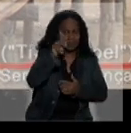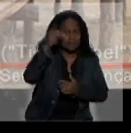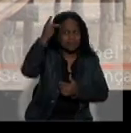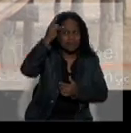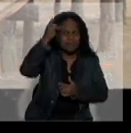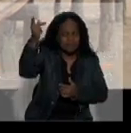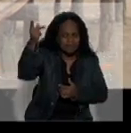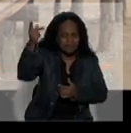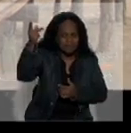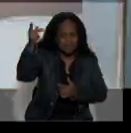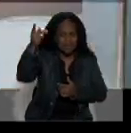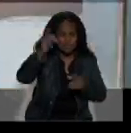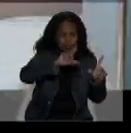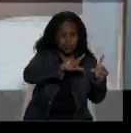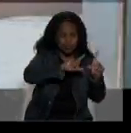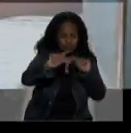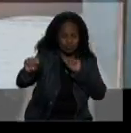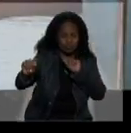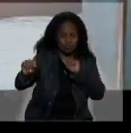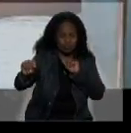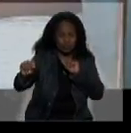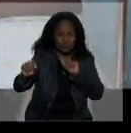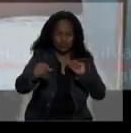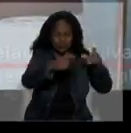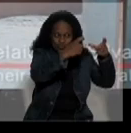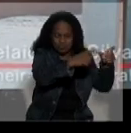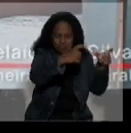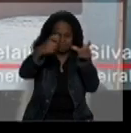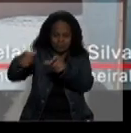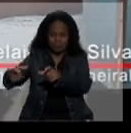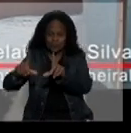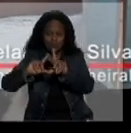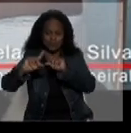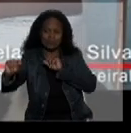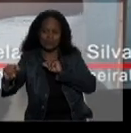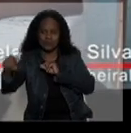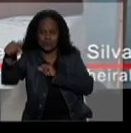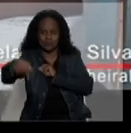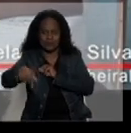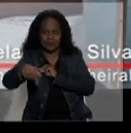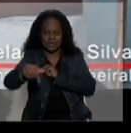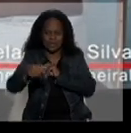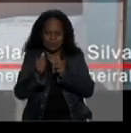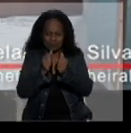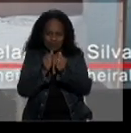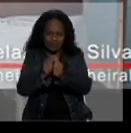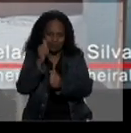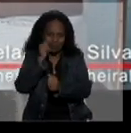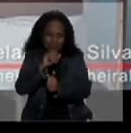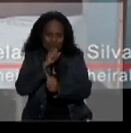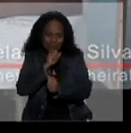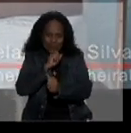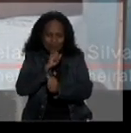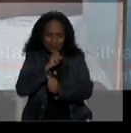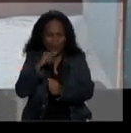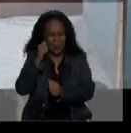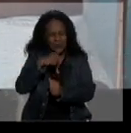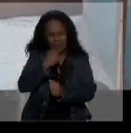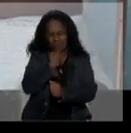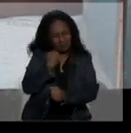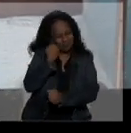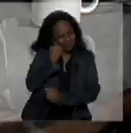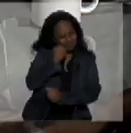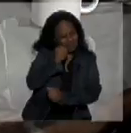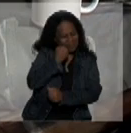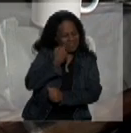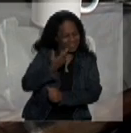aí casou em São Paulo. Aí quando ele veio fugido de Lima Duarte, que ele veio pra cá fugido, com a minha avó era